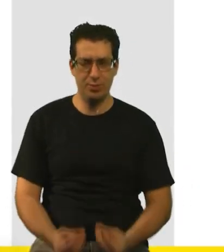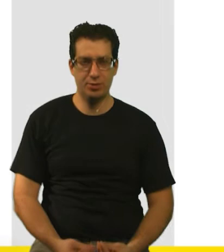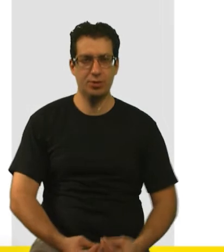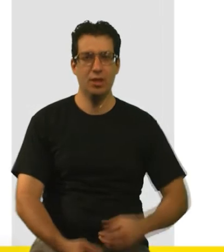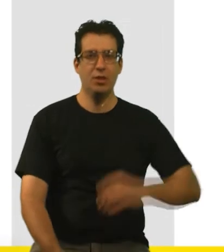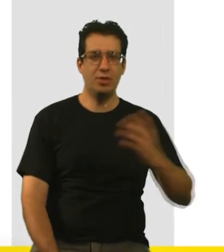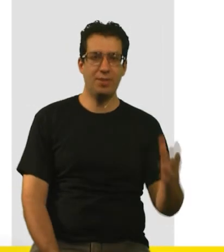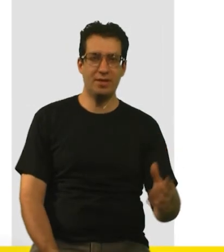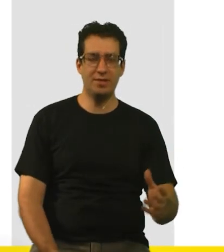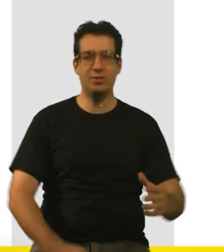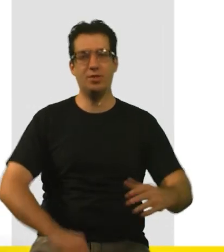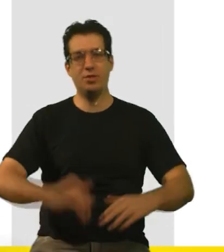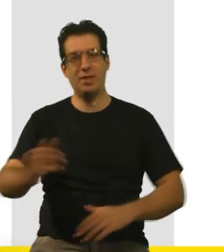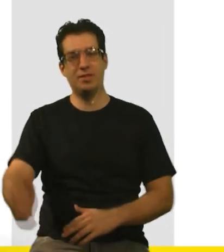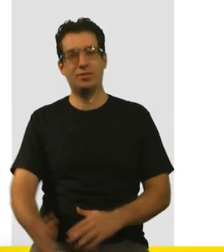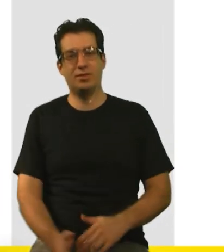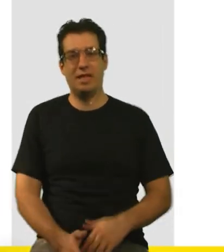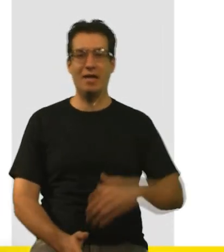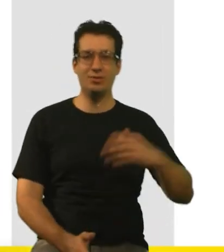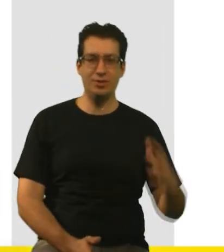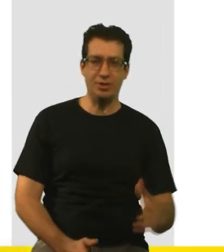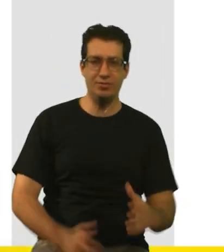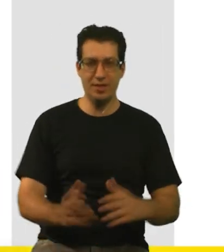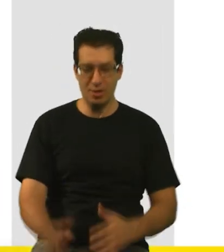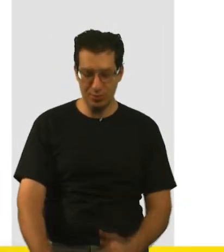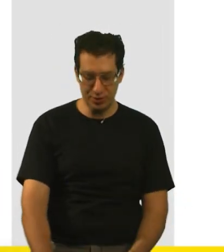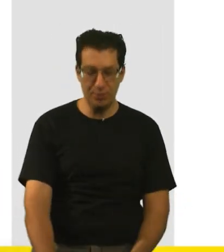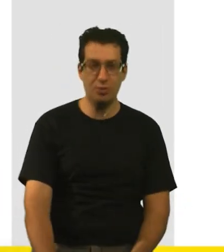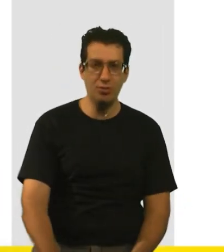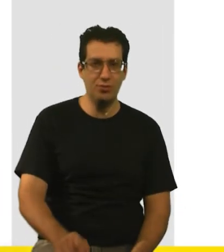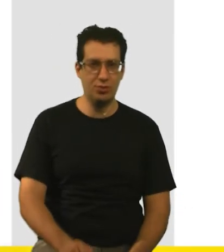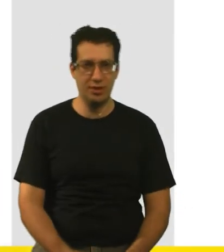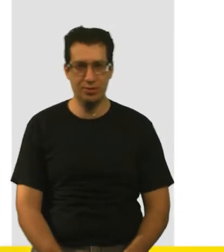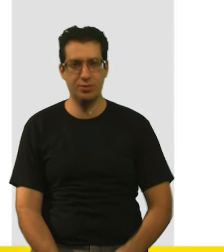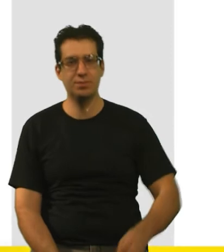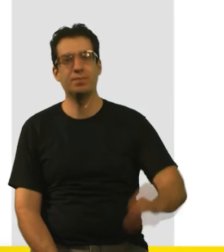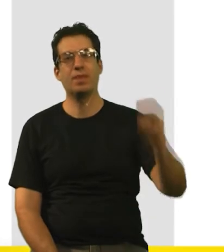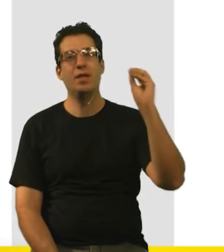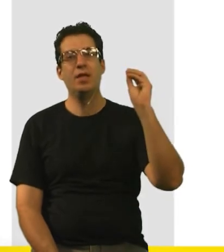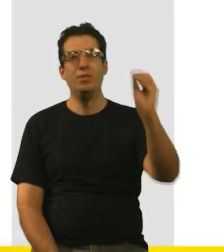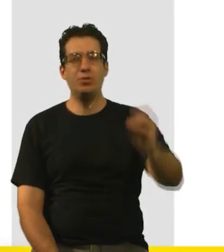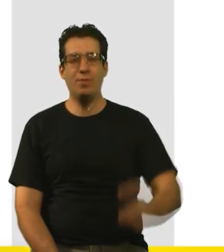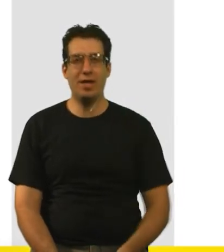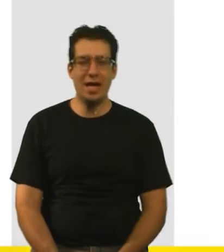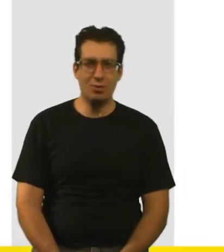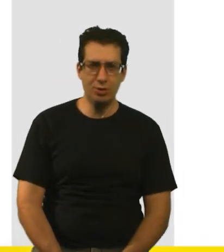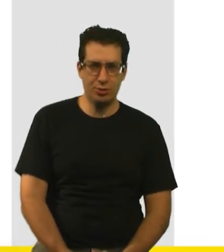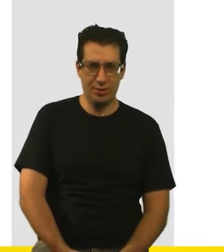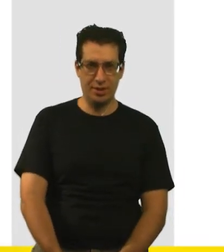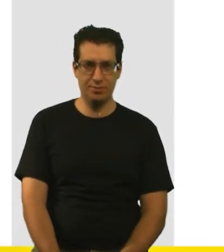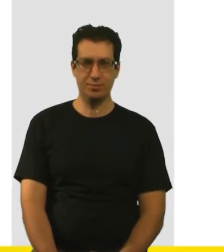bens públicos, o que pertence à União, o que pertence aos estados, Distrito Federal, município, como funciona isso? Muito bem,